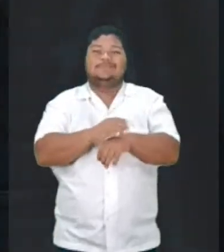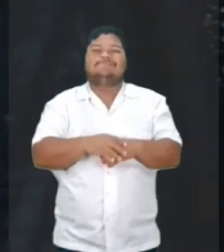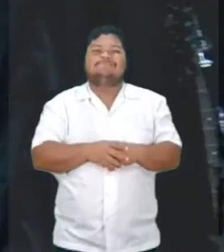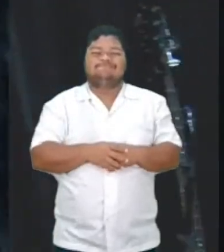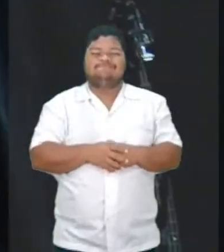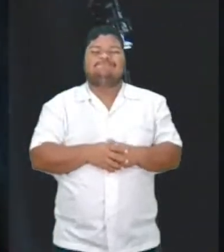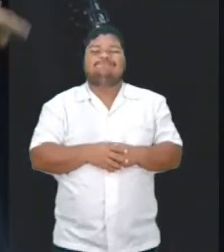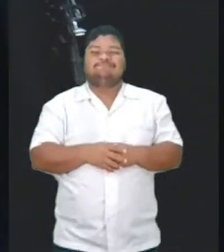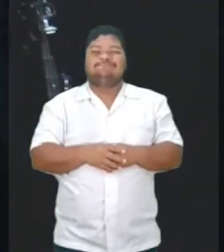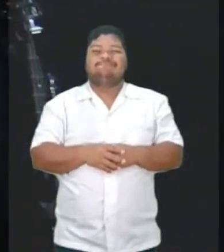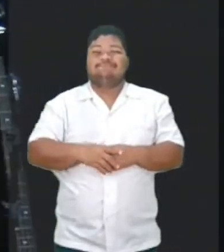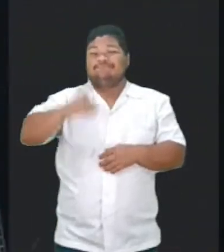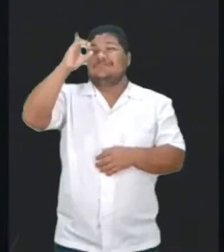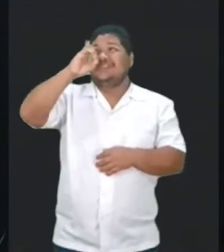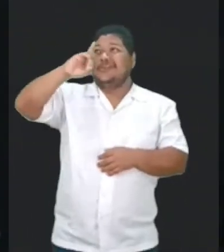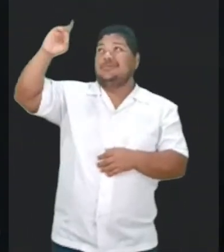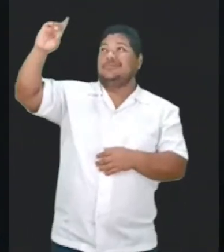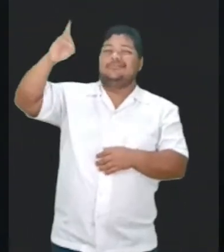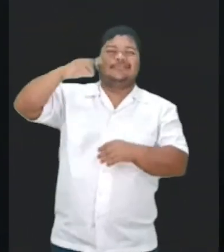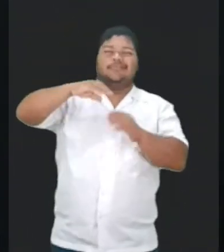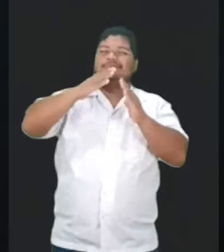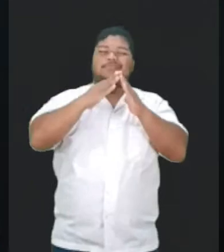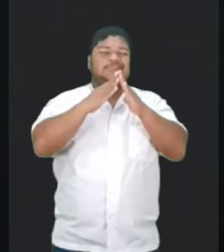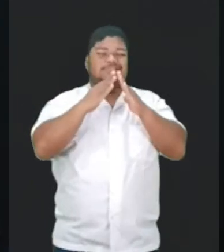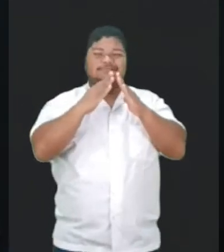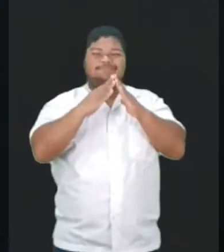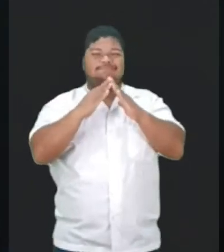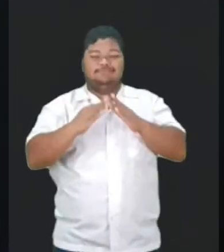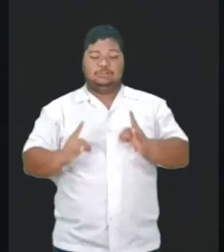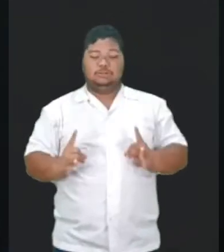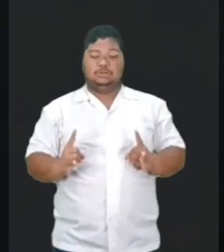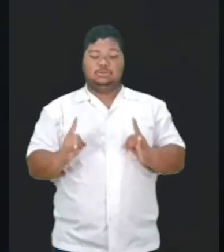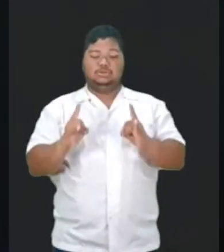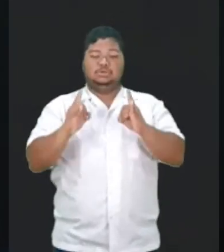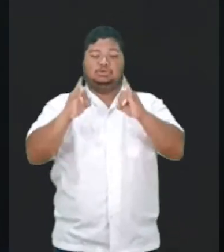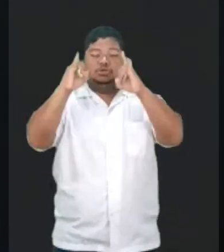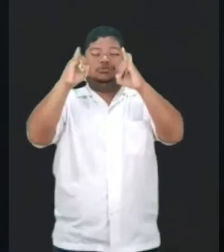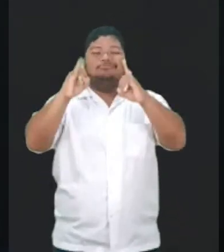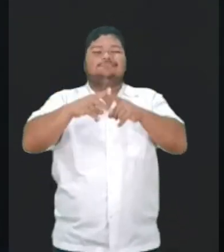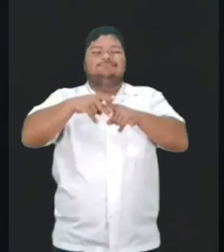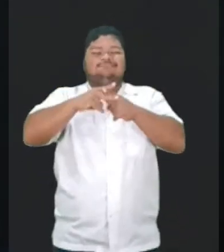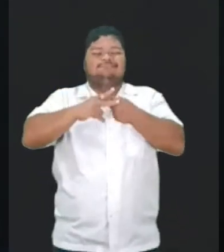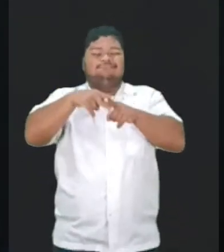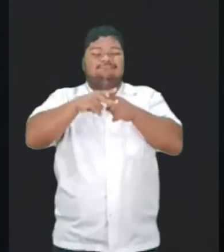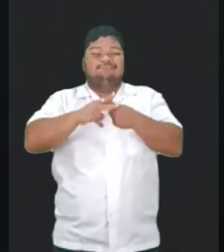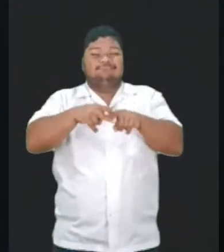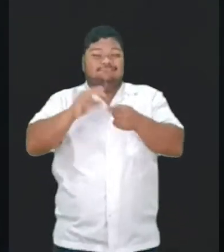humanas. Nós é que somos a habitação de Deus.